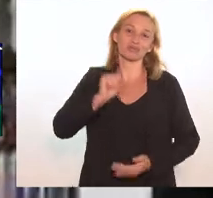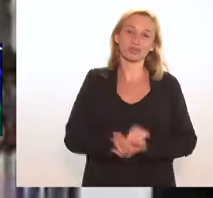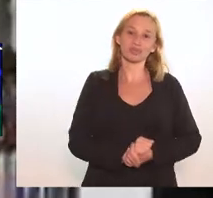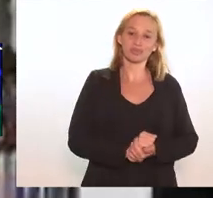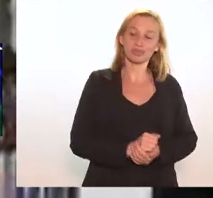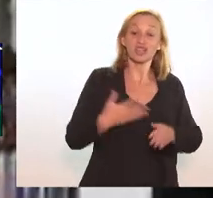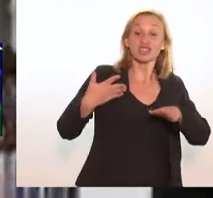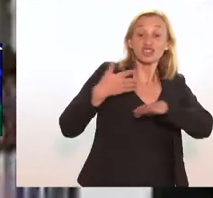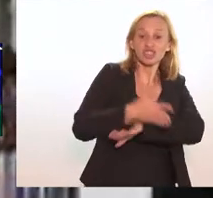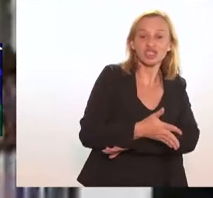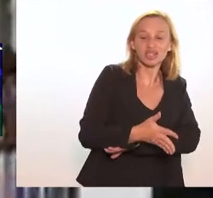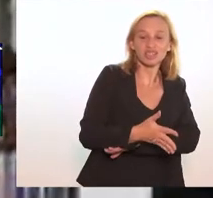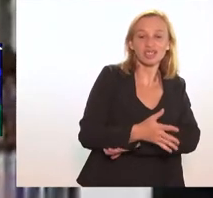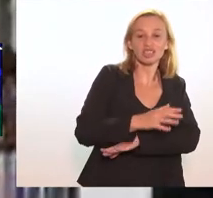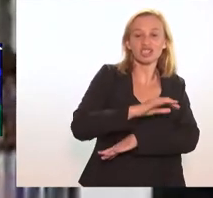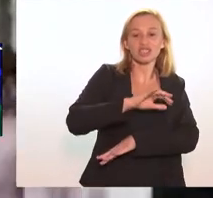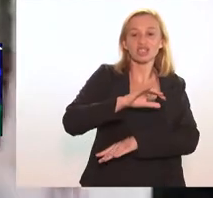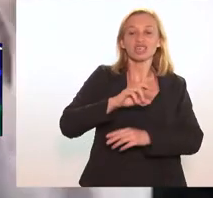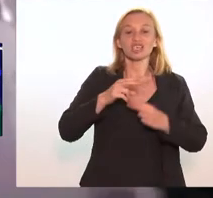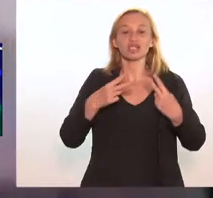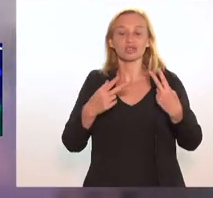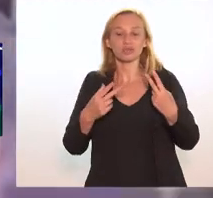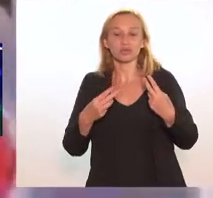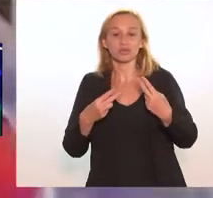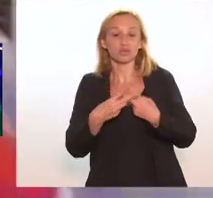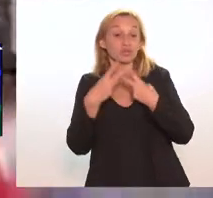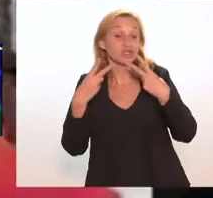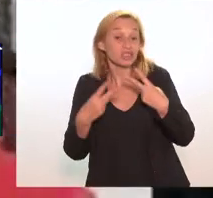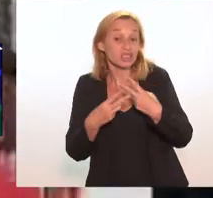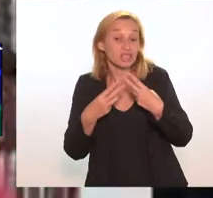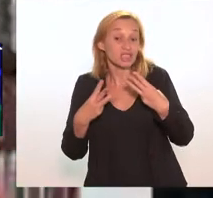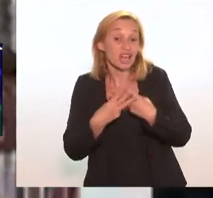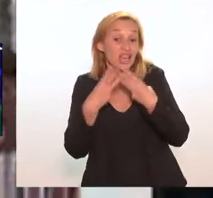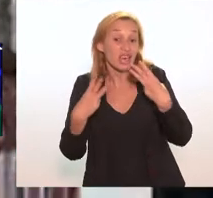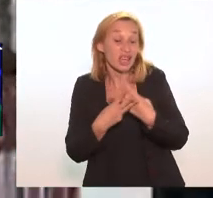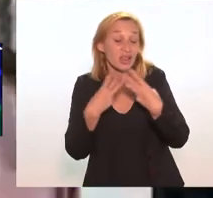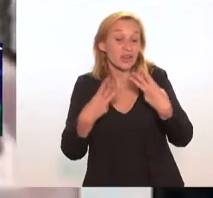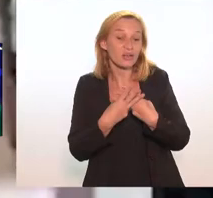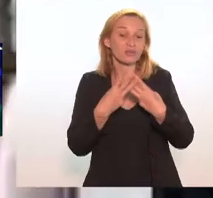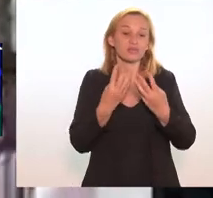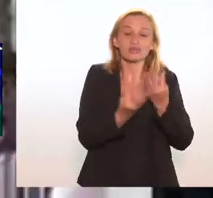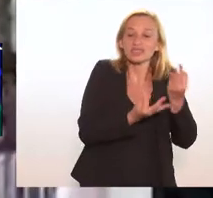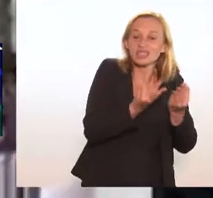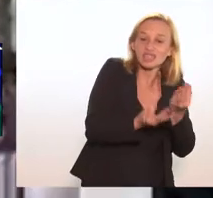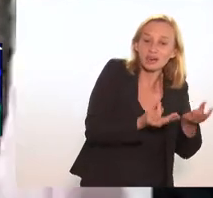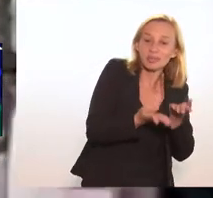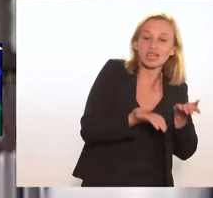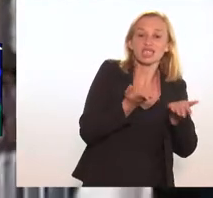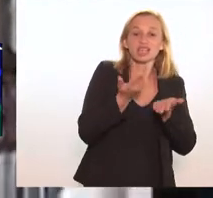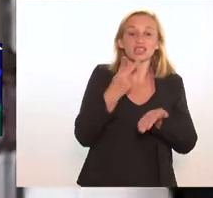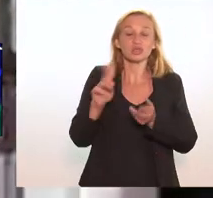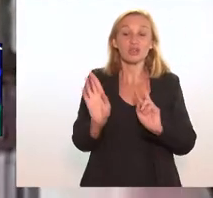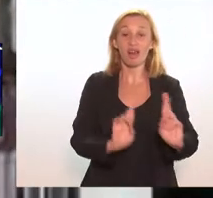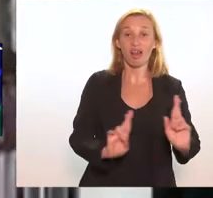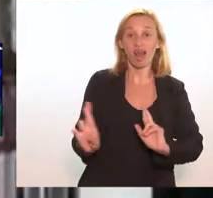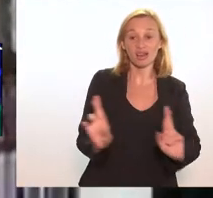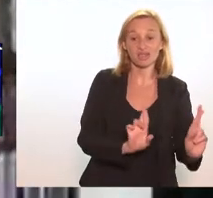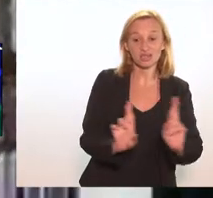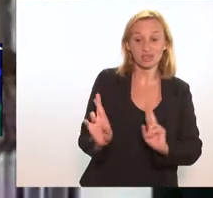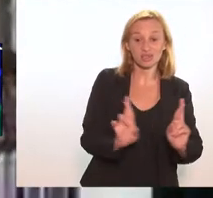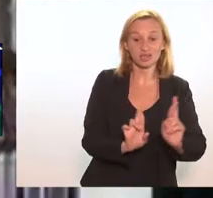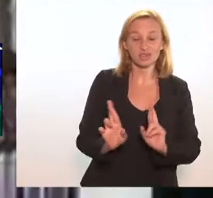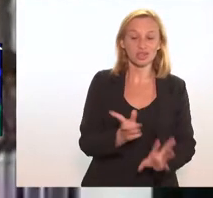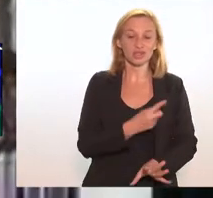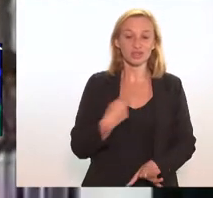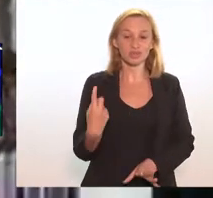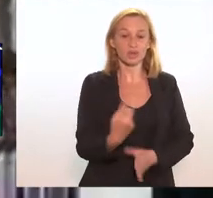Com a chegada dos jesuítas, quer dizer, no tratamento das suas relações com os